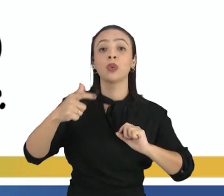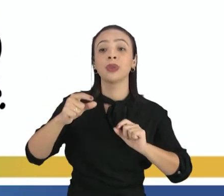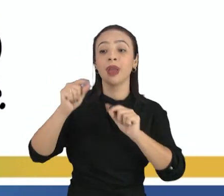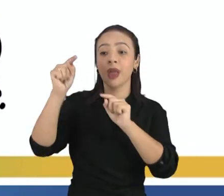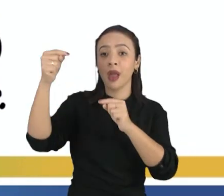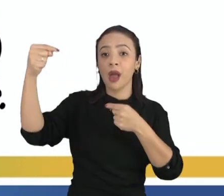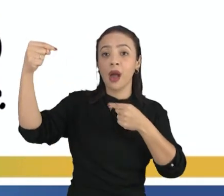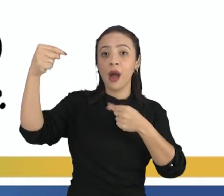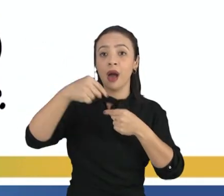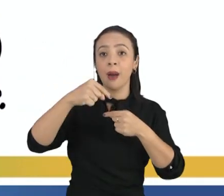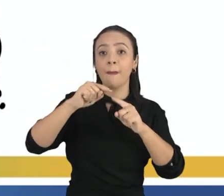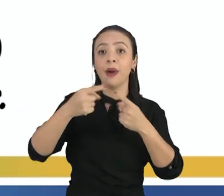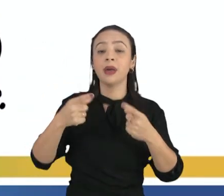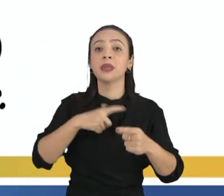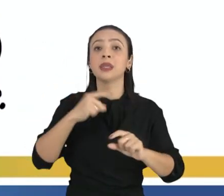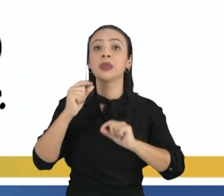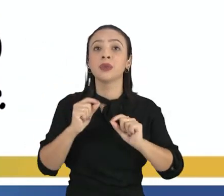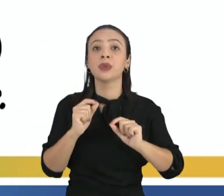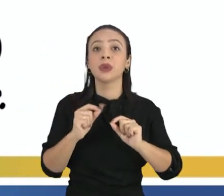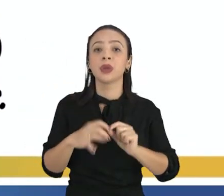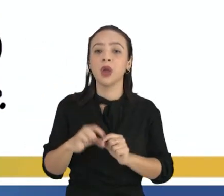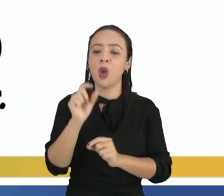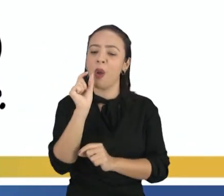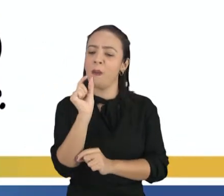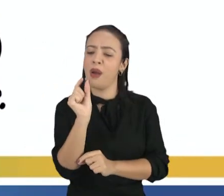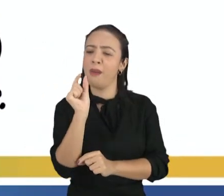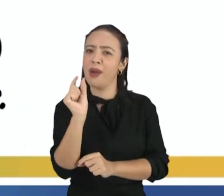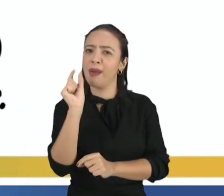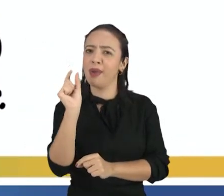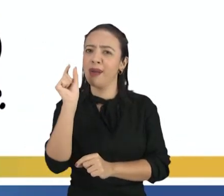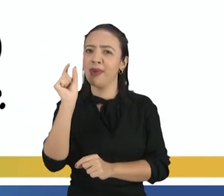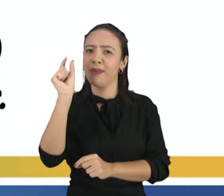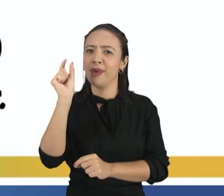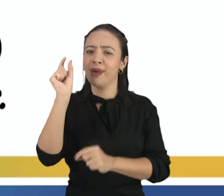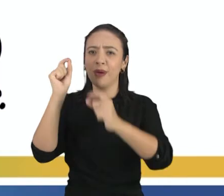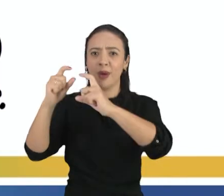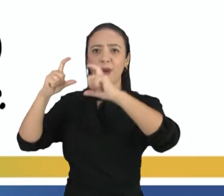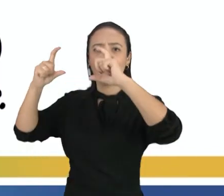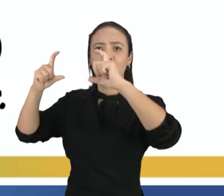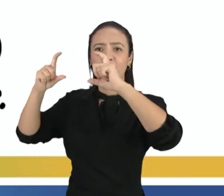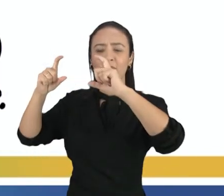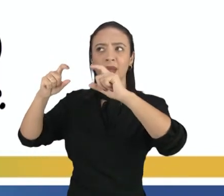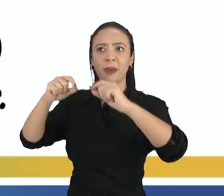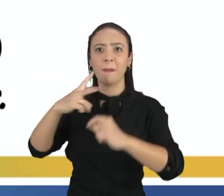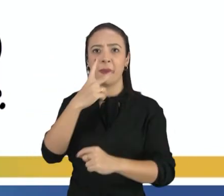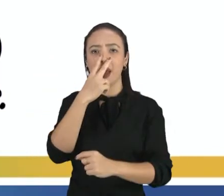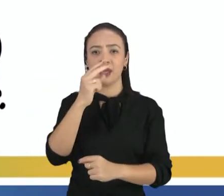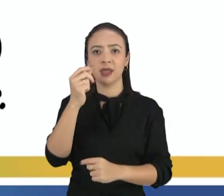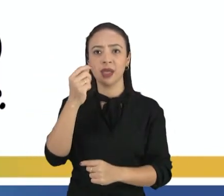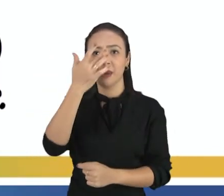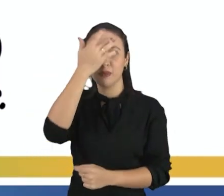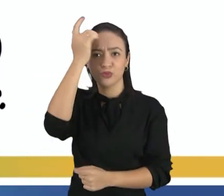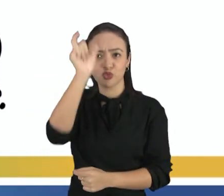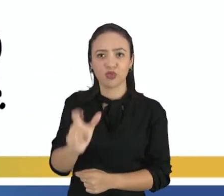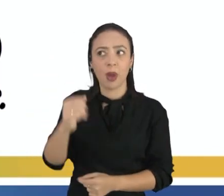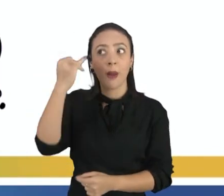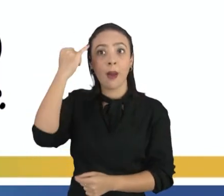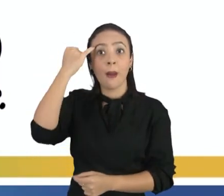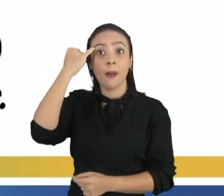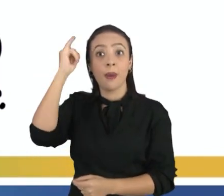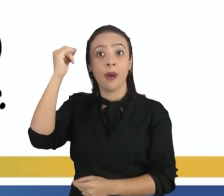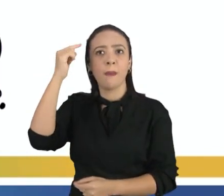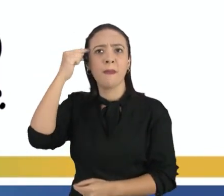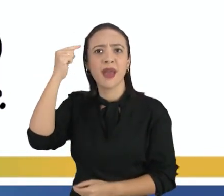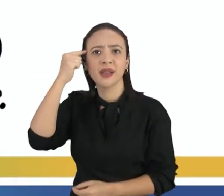mas pelos círculos, né, que diminuem, que dão ideia de que o personagem está pensando e não